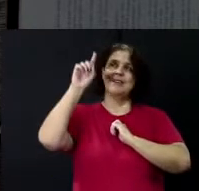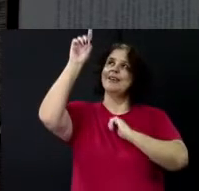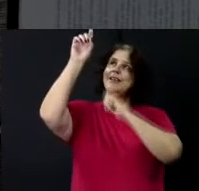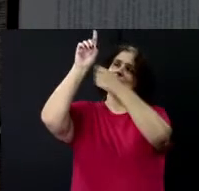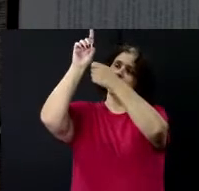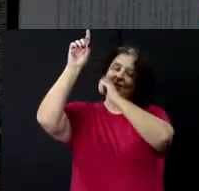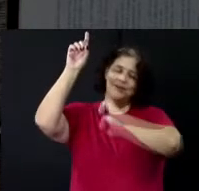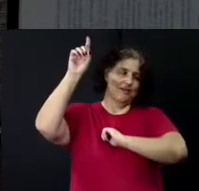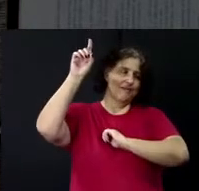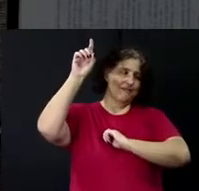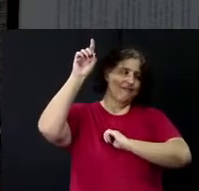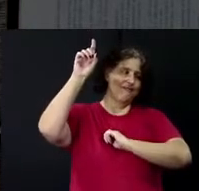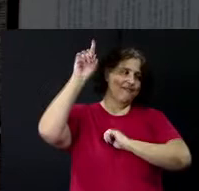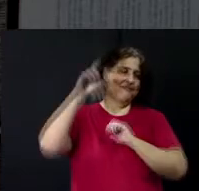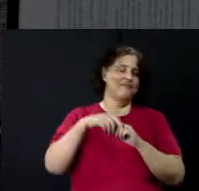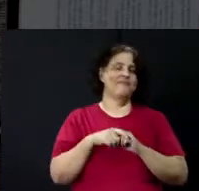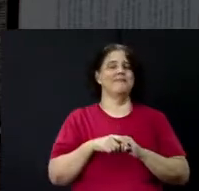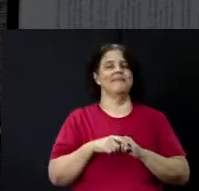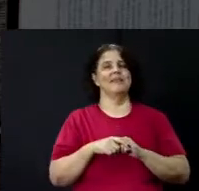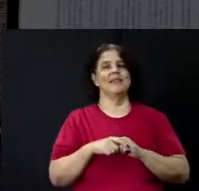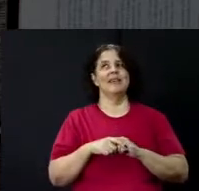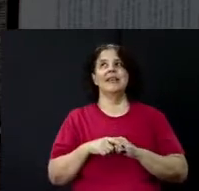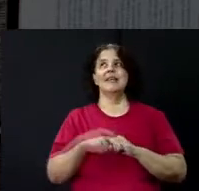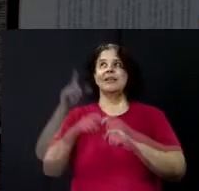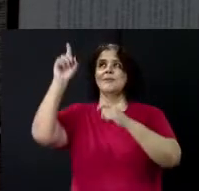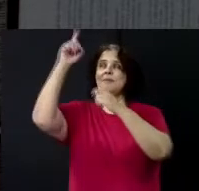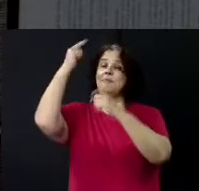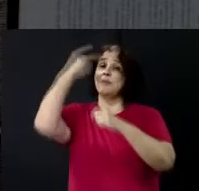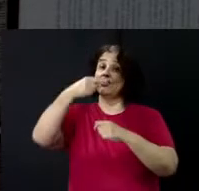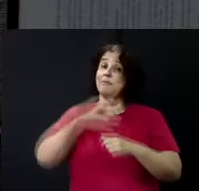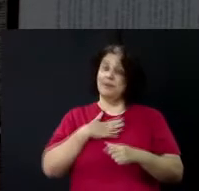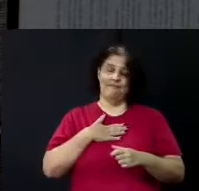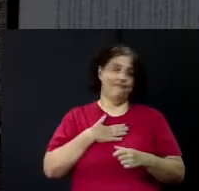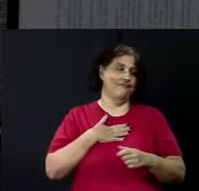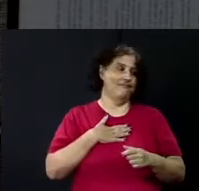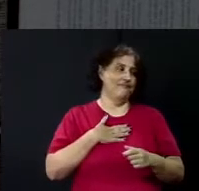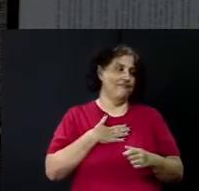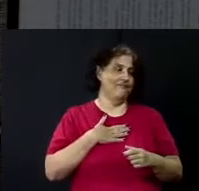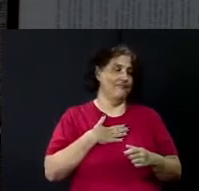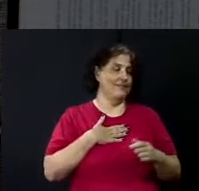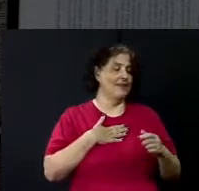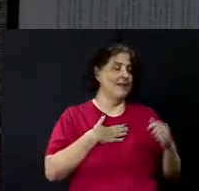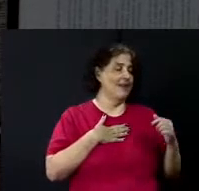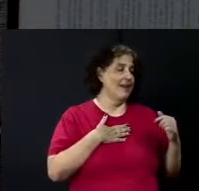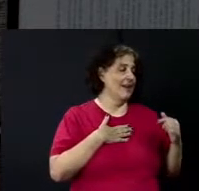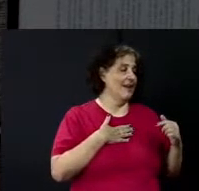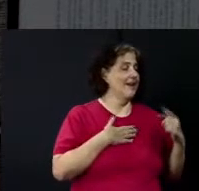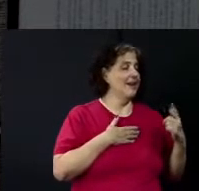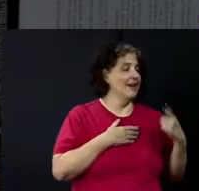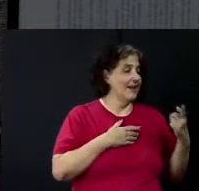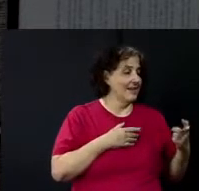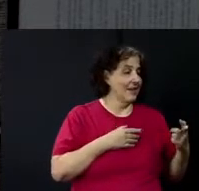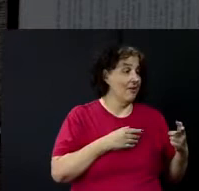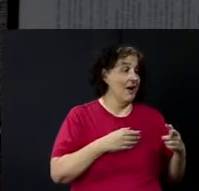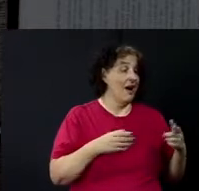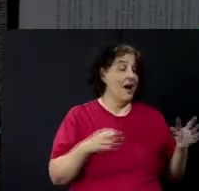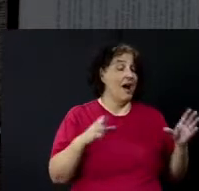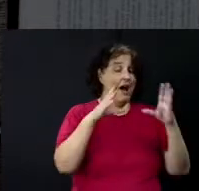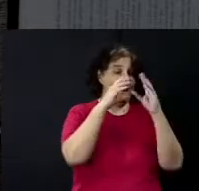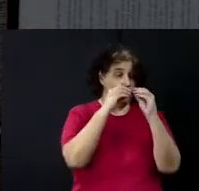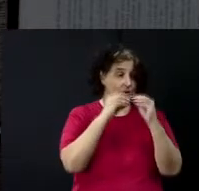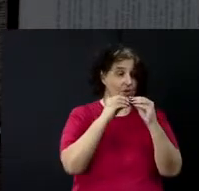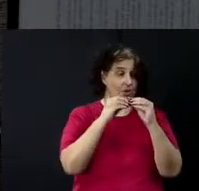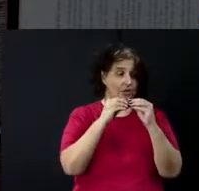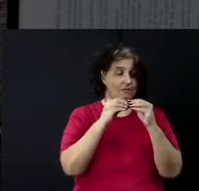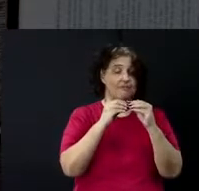um enviado. Enquanto é dia, ele disse, a noite vem quando ninguém pode trabalhar.